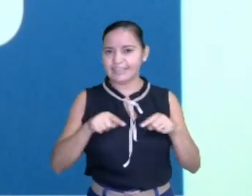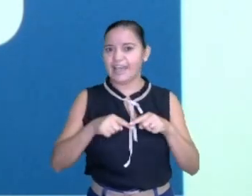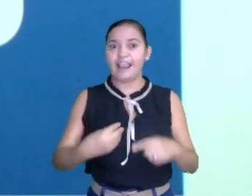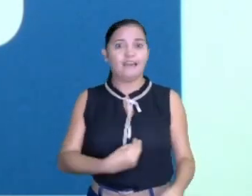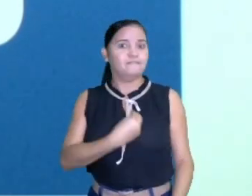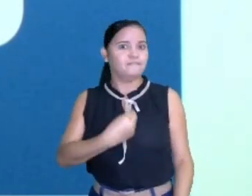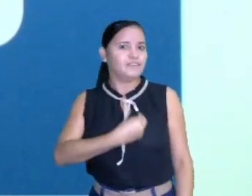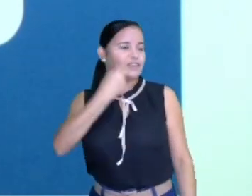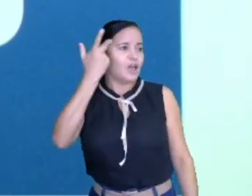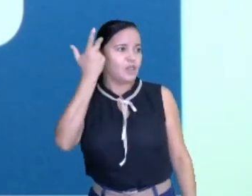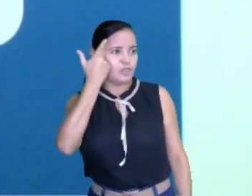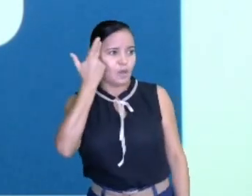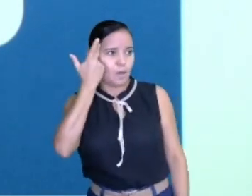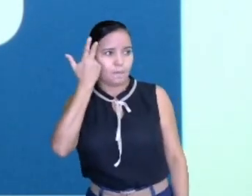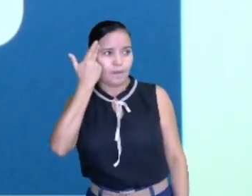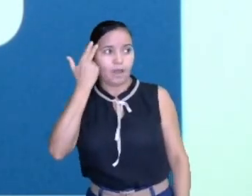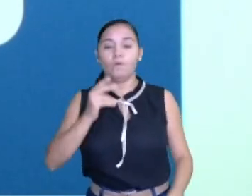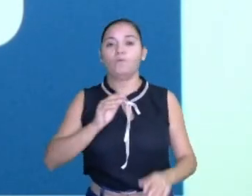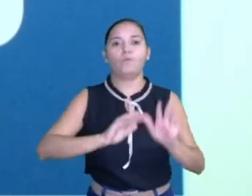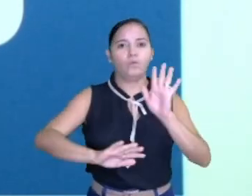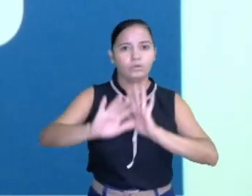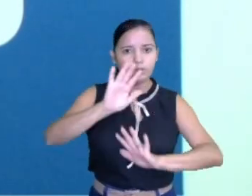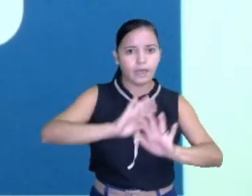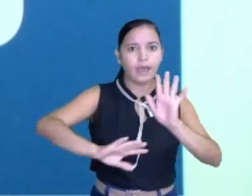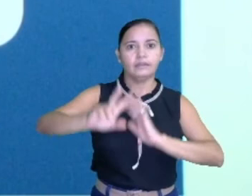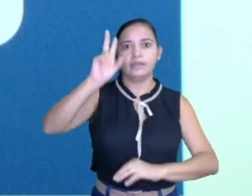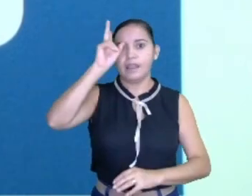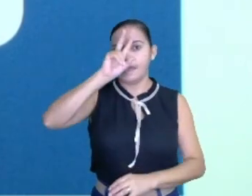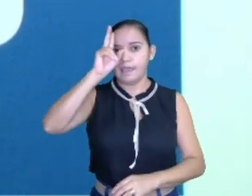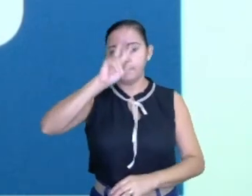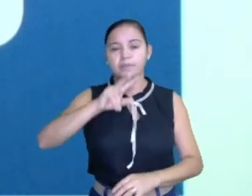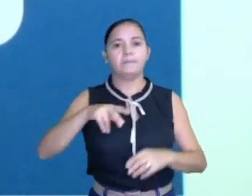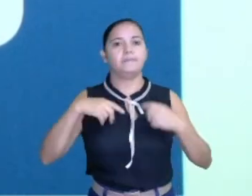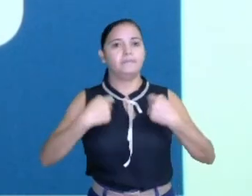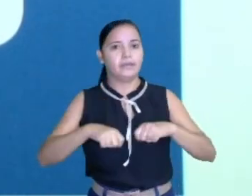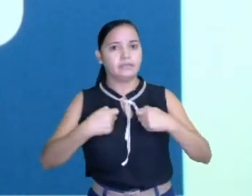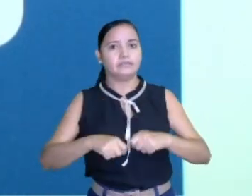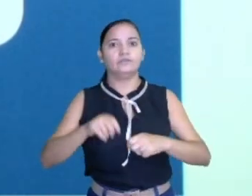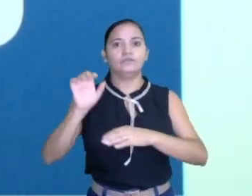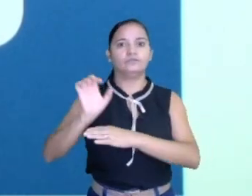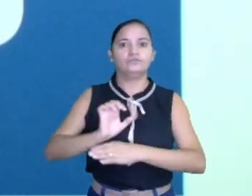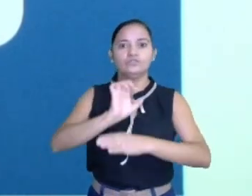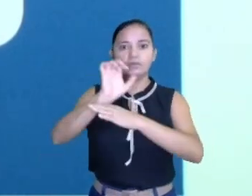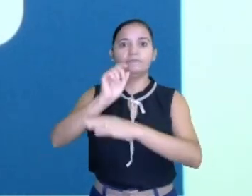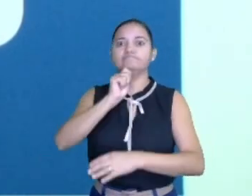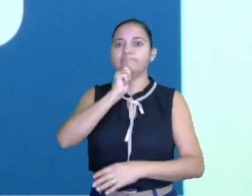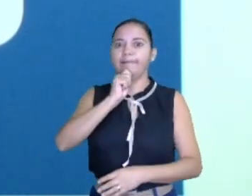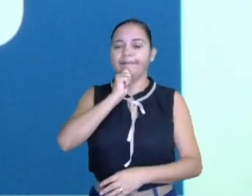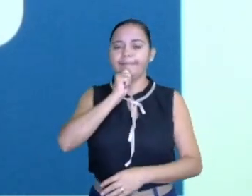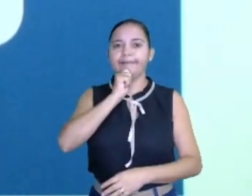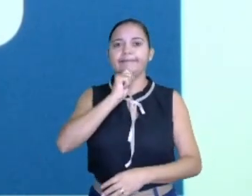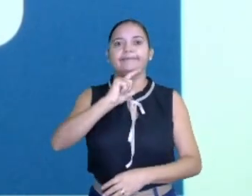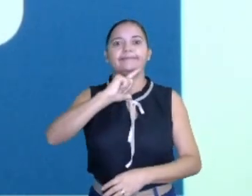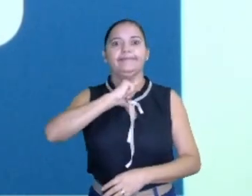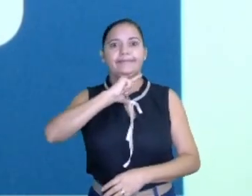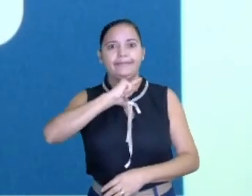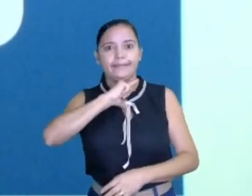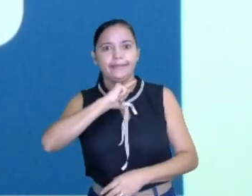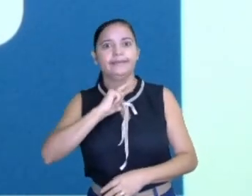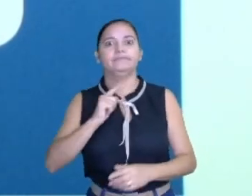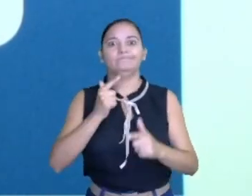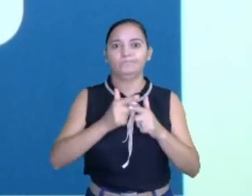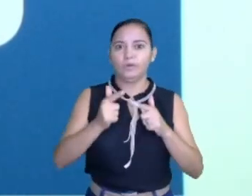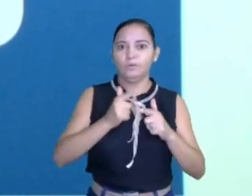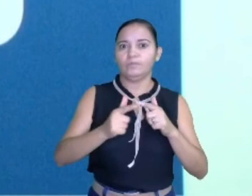normal como a gente tinha. Agora não descuidem, se lembrem que nosso estado ainda está numa curva